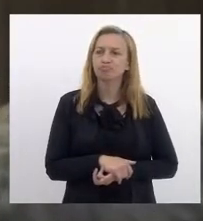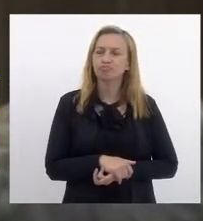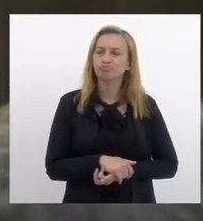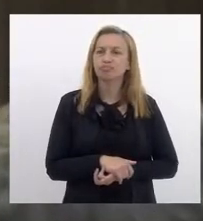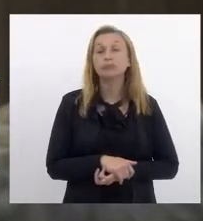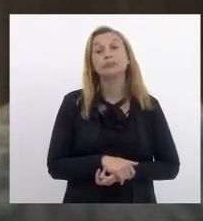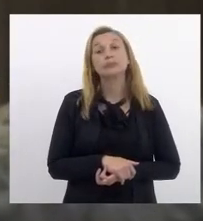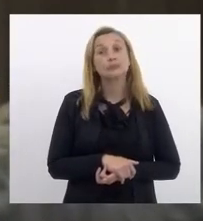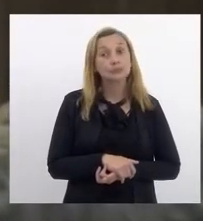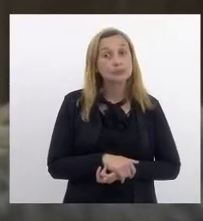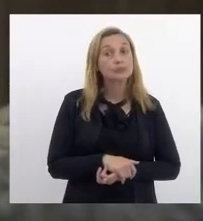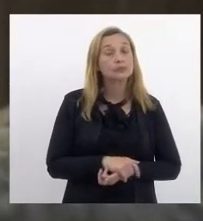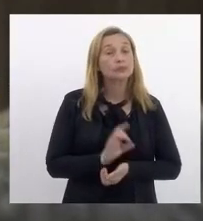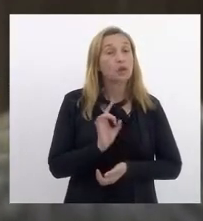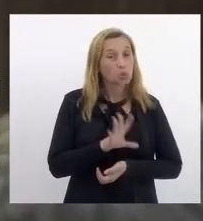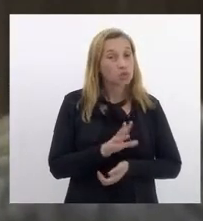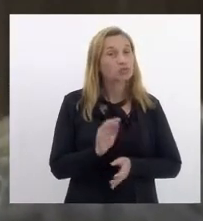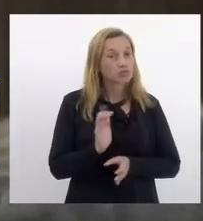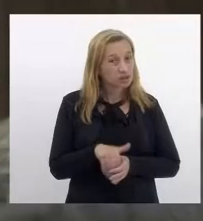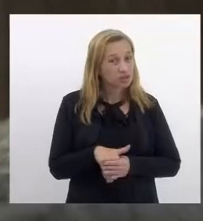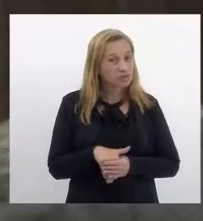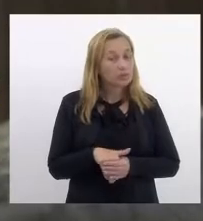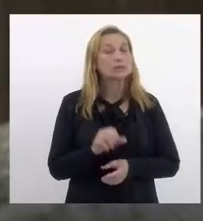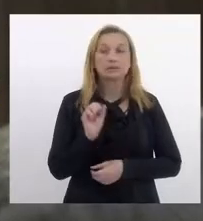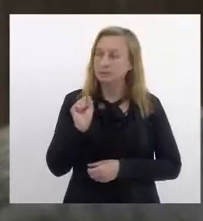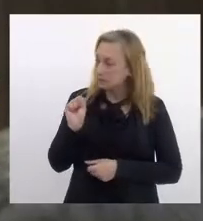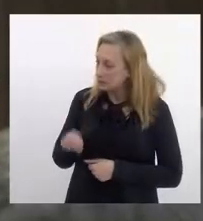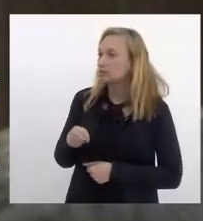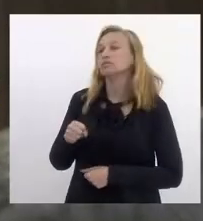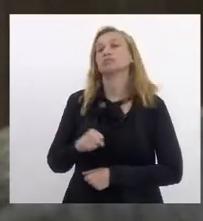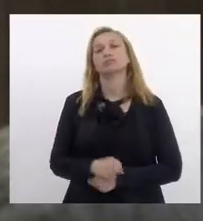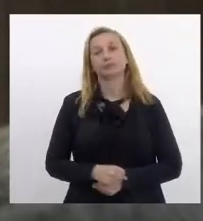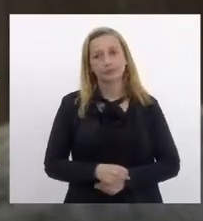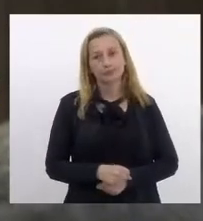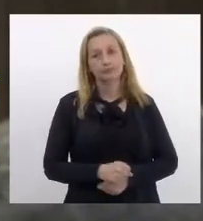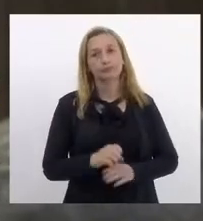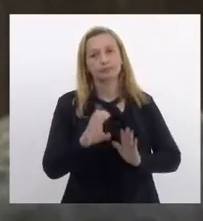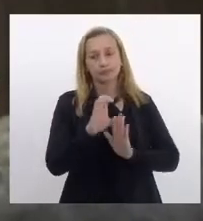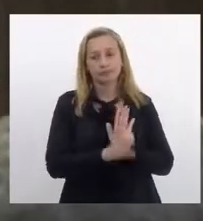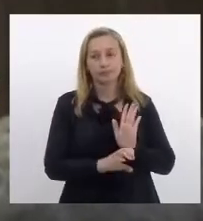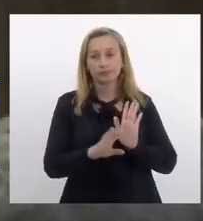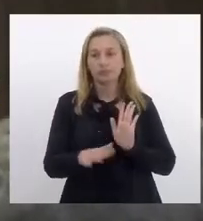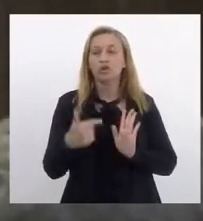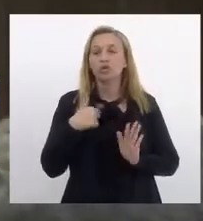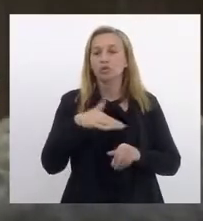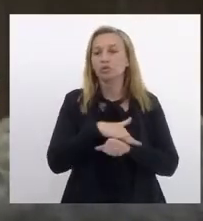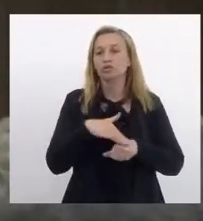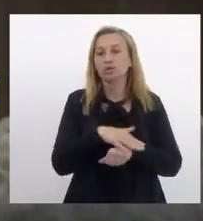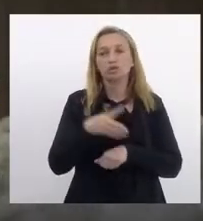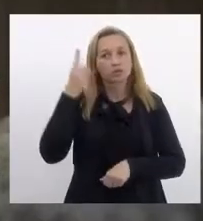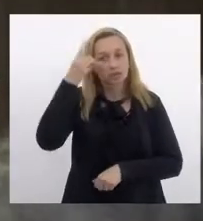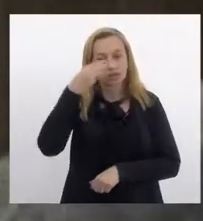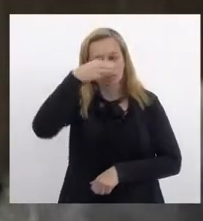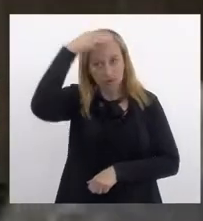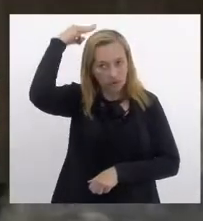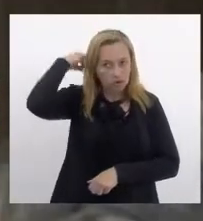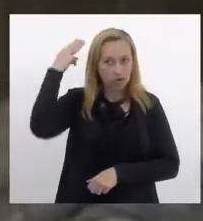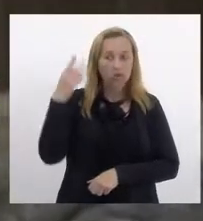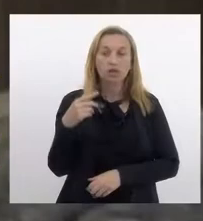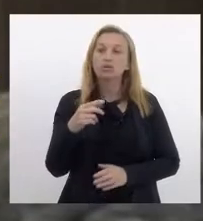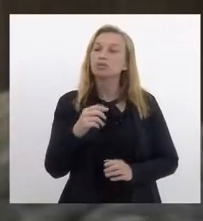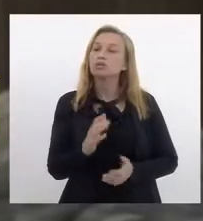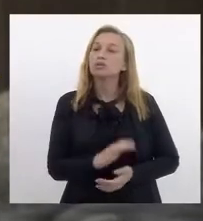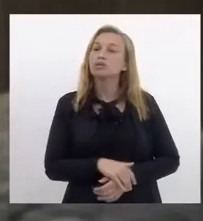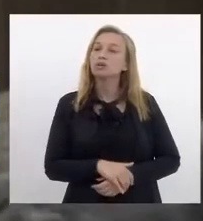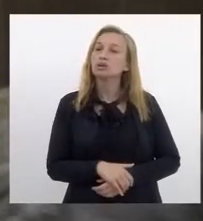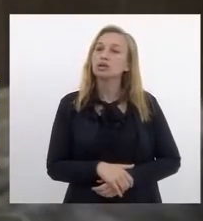377. É esse, já é a última votação. Isso. É parecer sobre as emendas. Eu estava conversando com o deputado Márcio Pacheco pelo